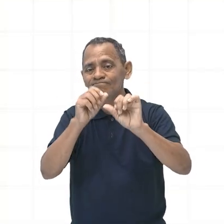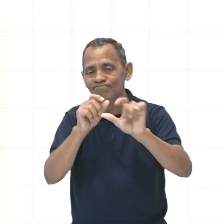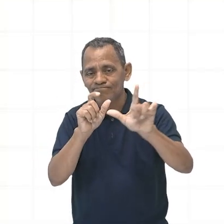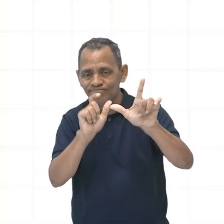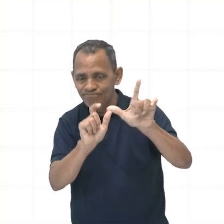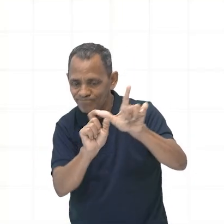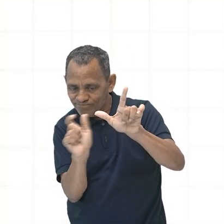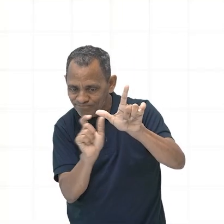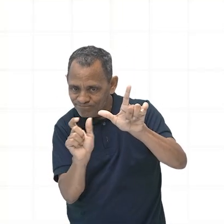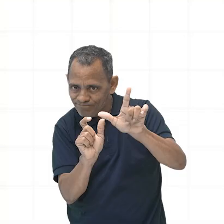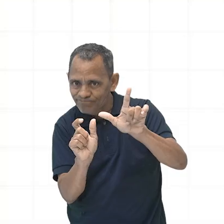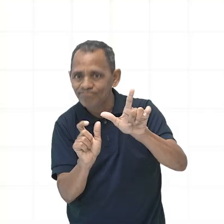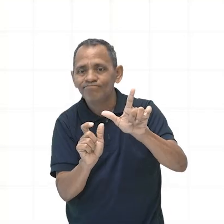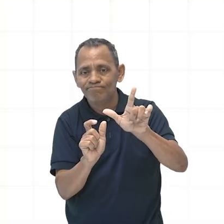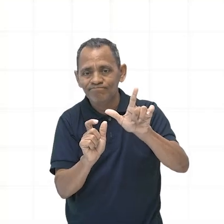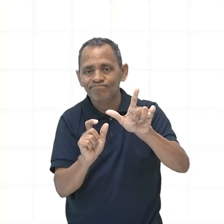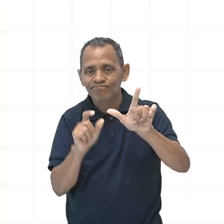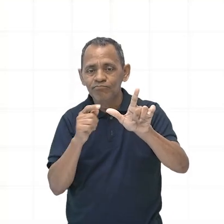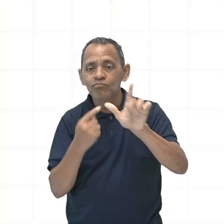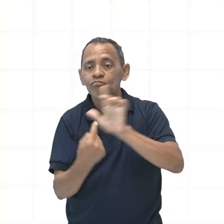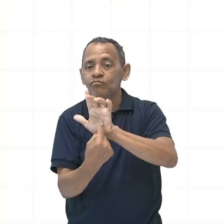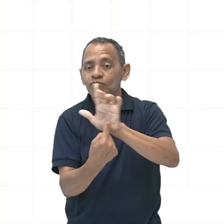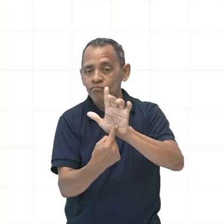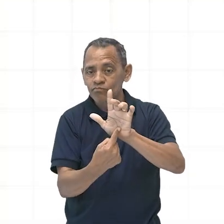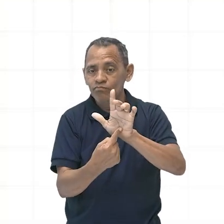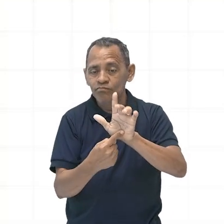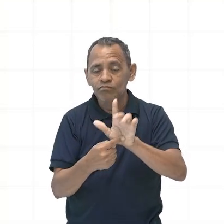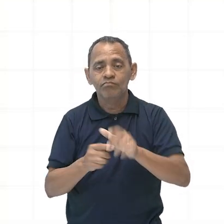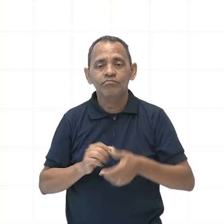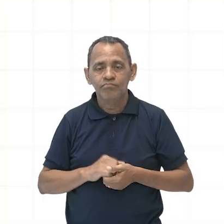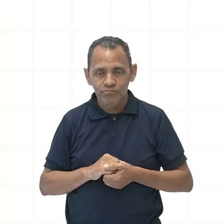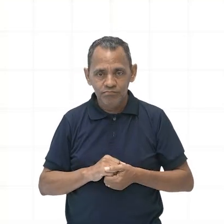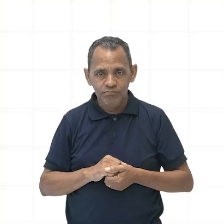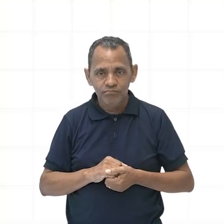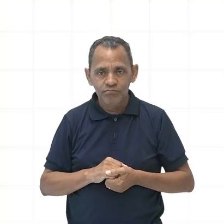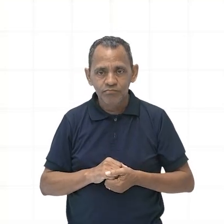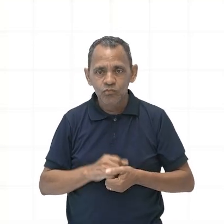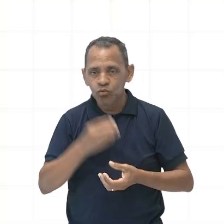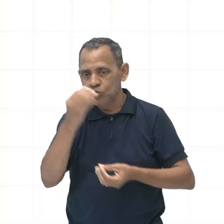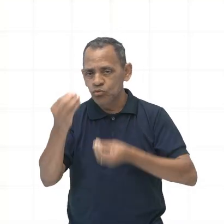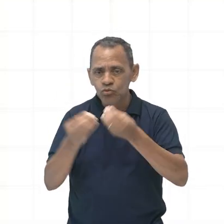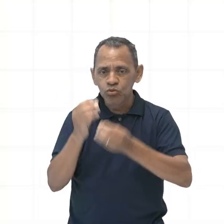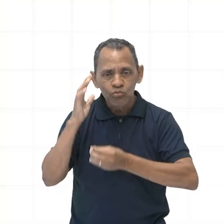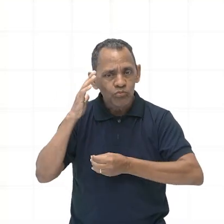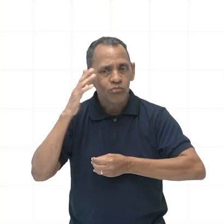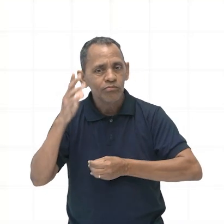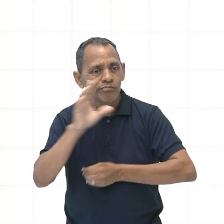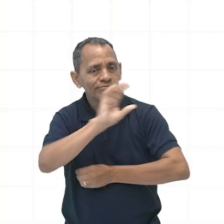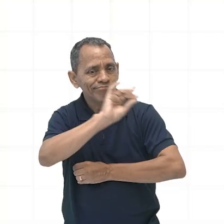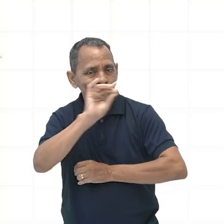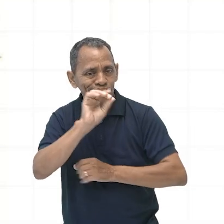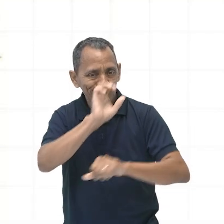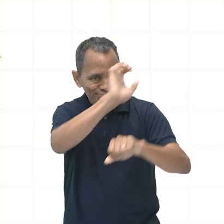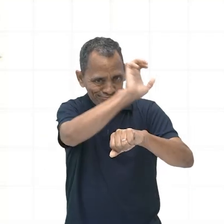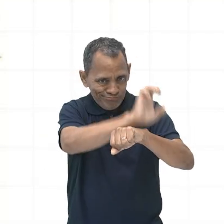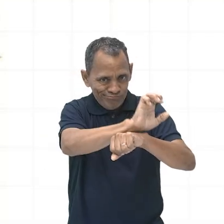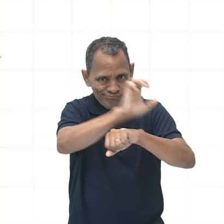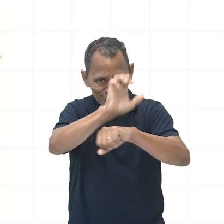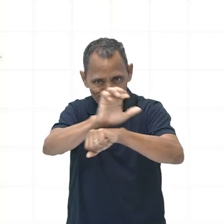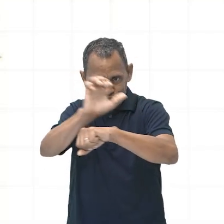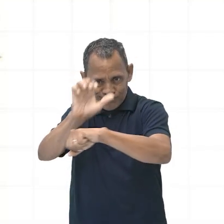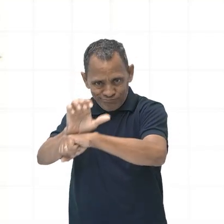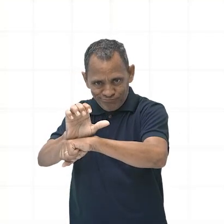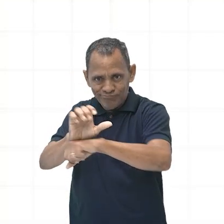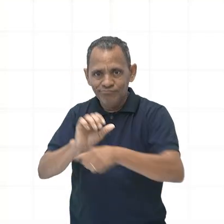certo? Então, a legenda mostra qual é a situação de cada estado. Então,